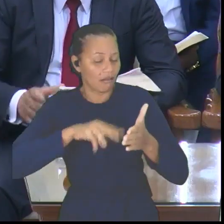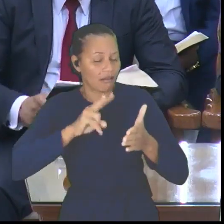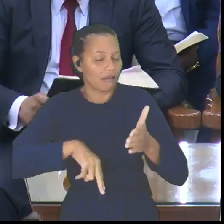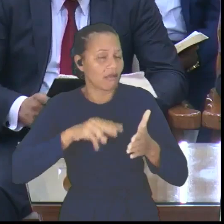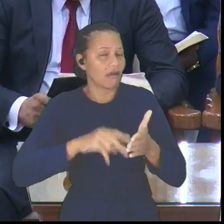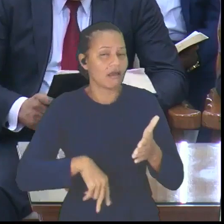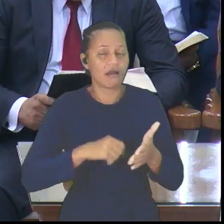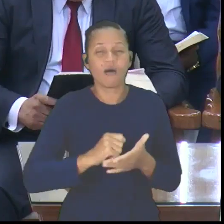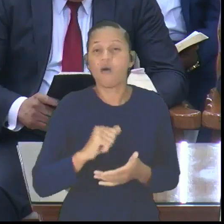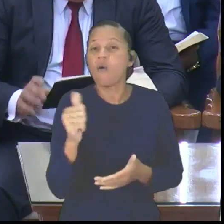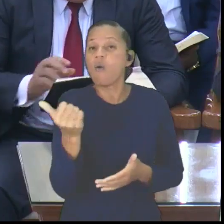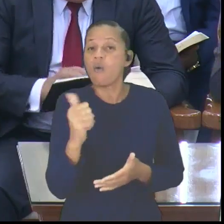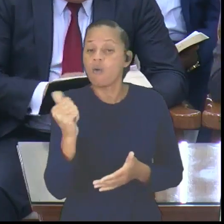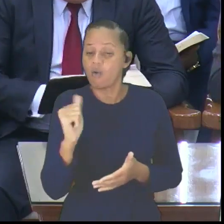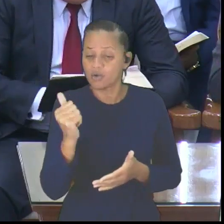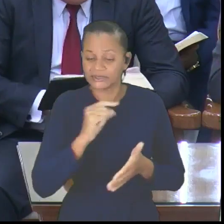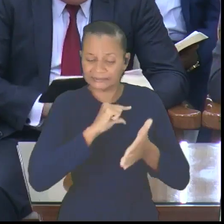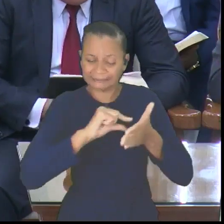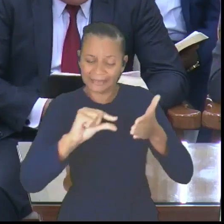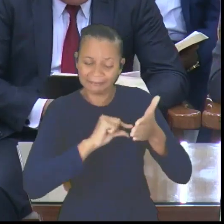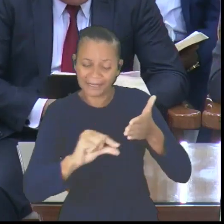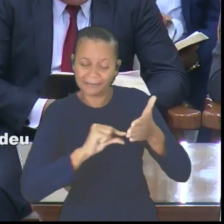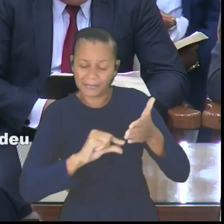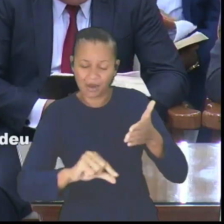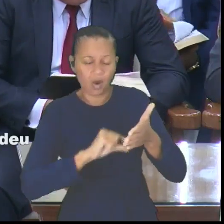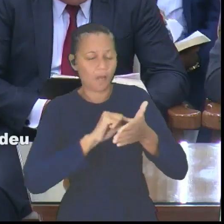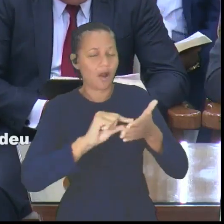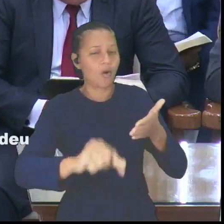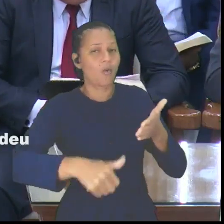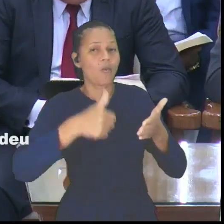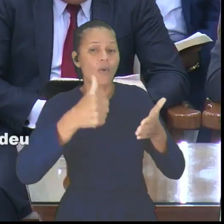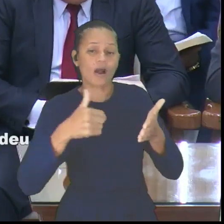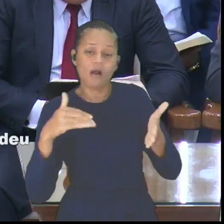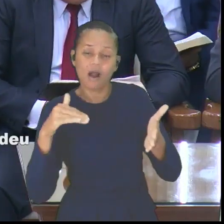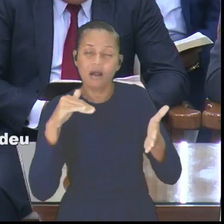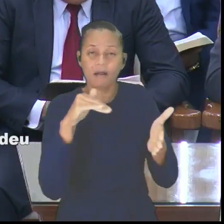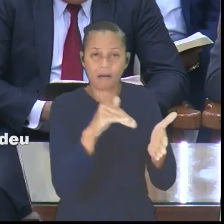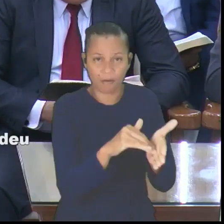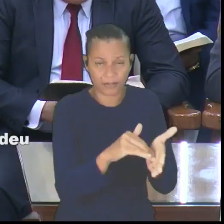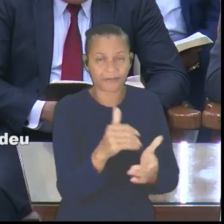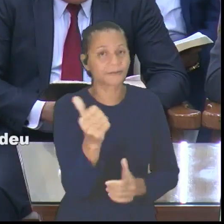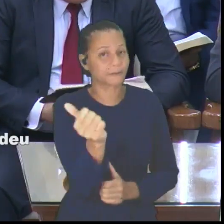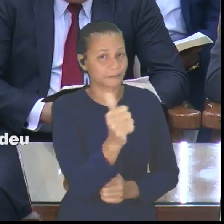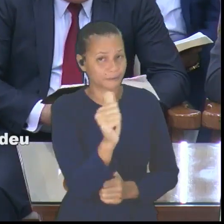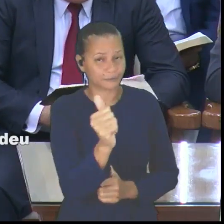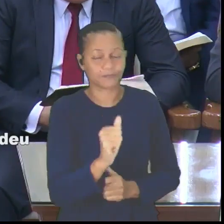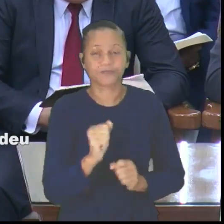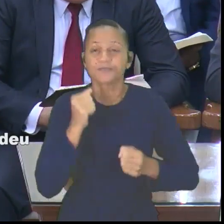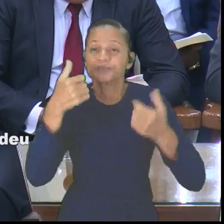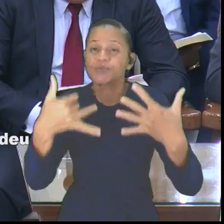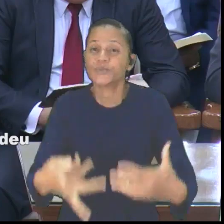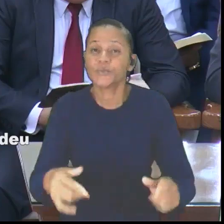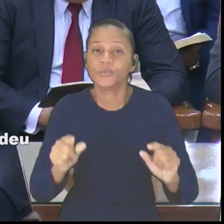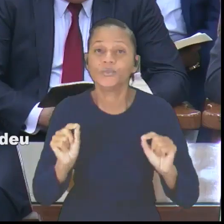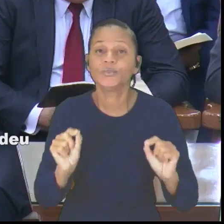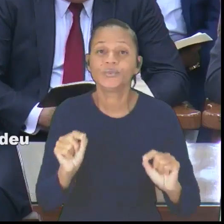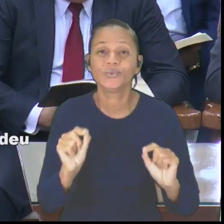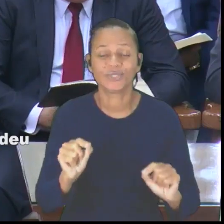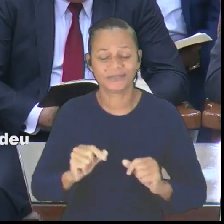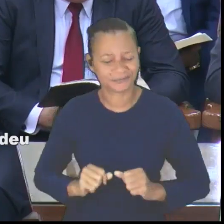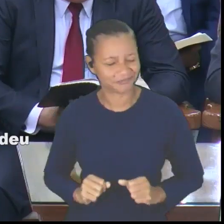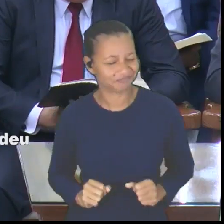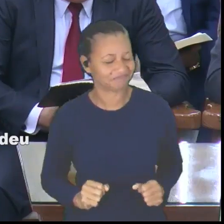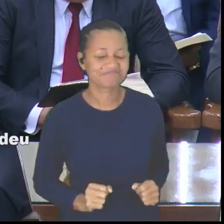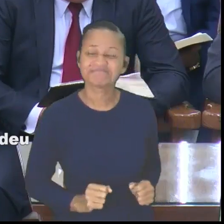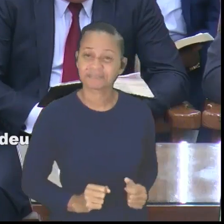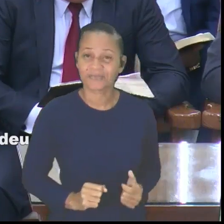11, do versículo 1 até o versículo de número 11, que diz: Por